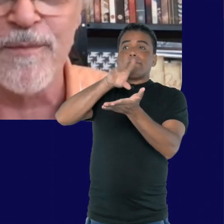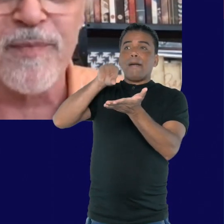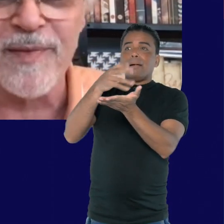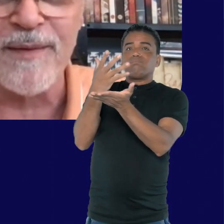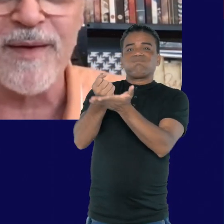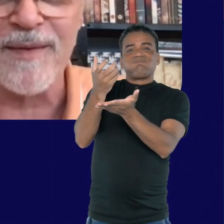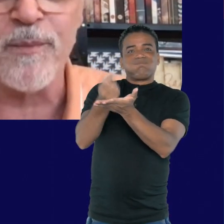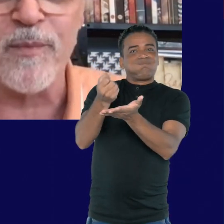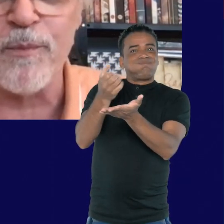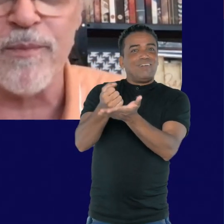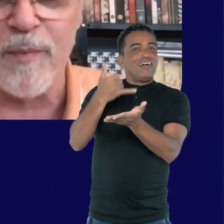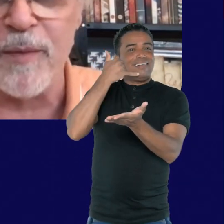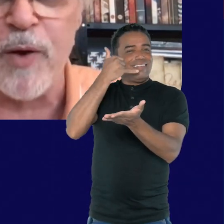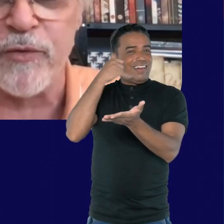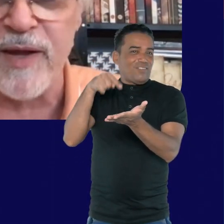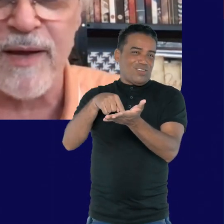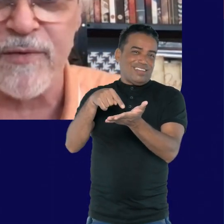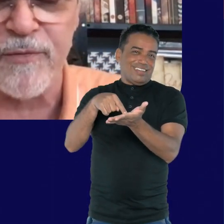falava,